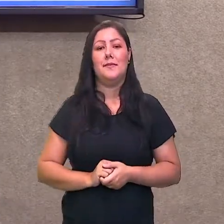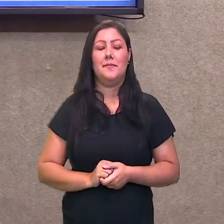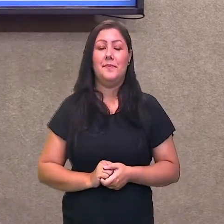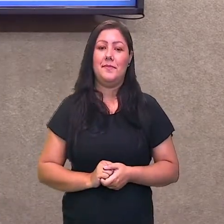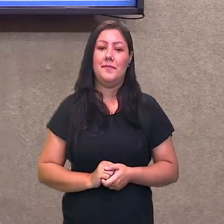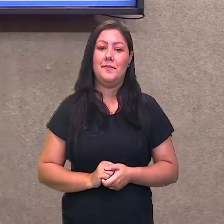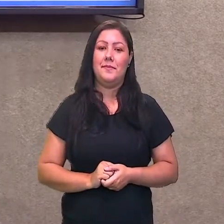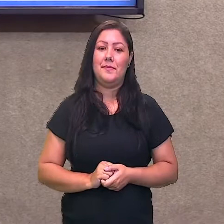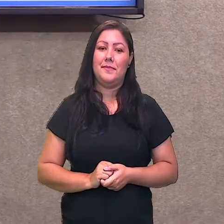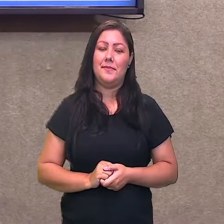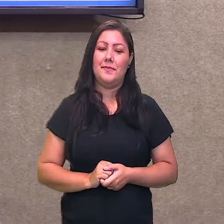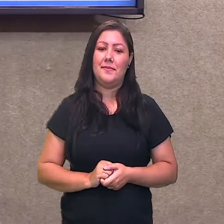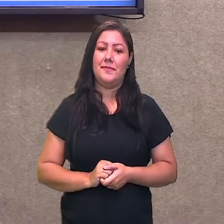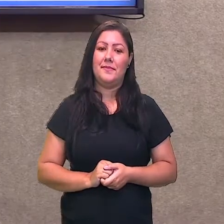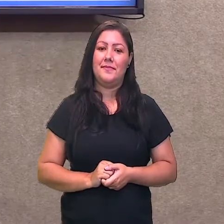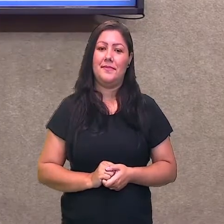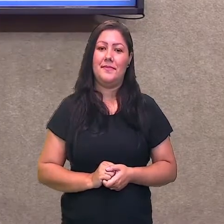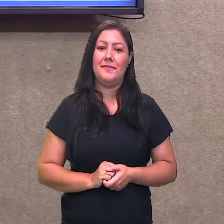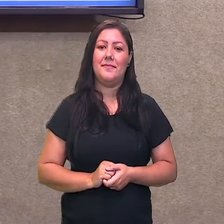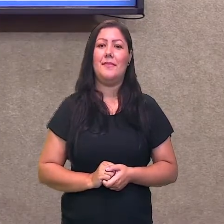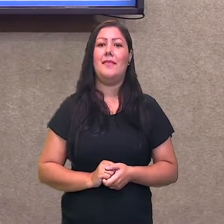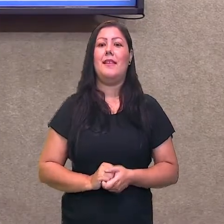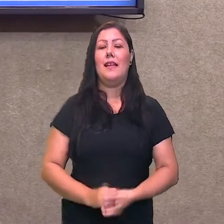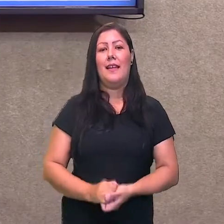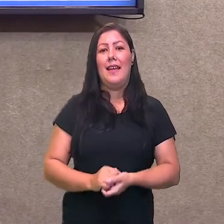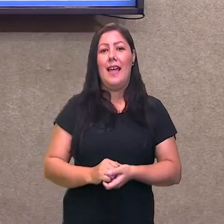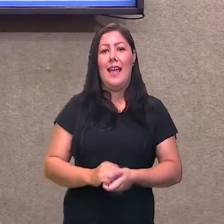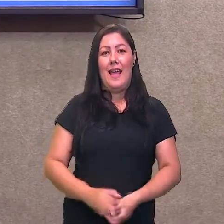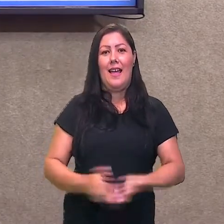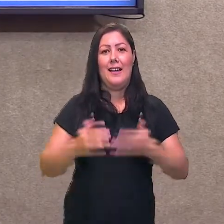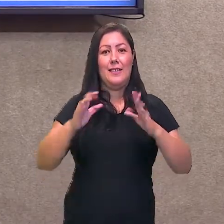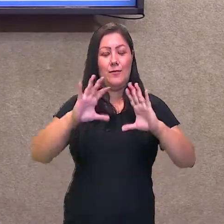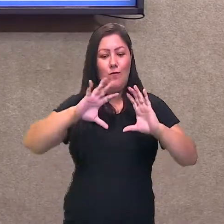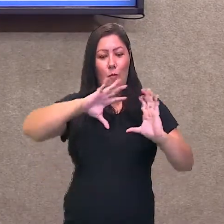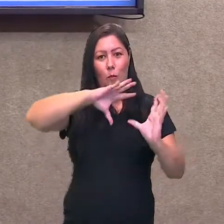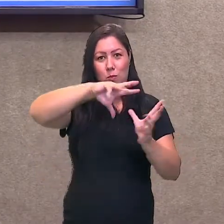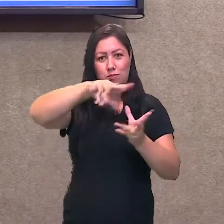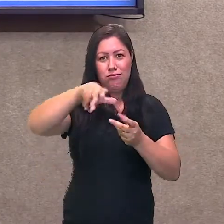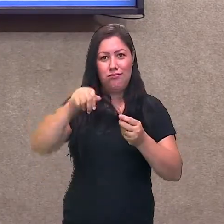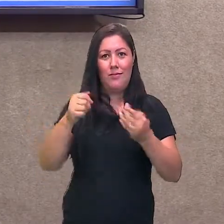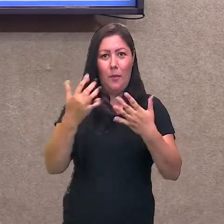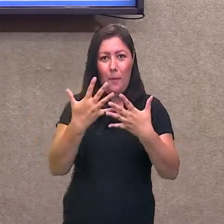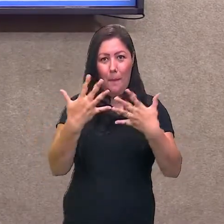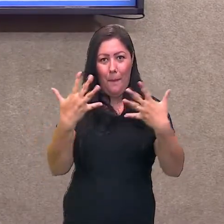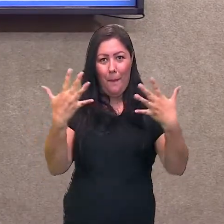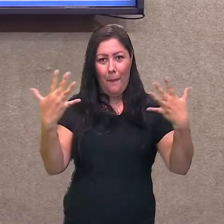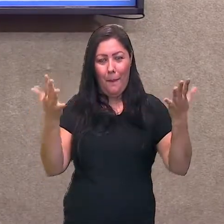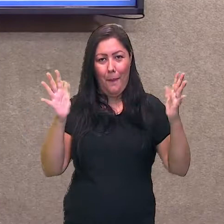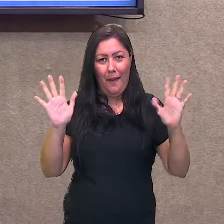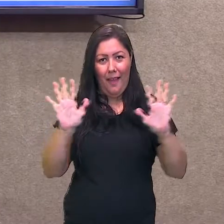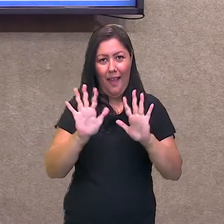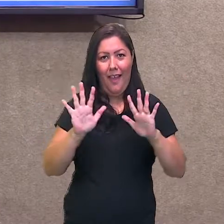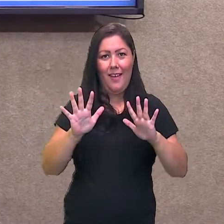brinco que mapa tem prazo de validade. Faz mal à saúde? Não.